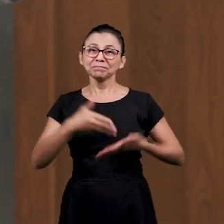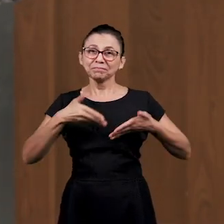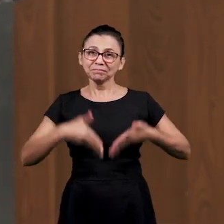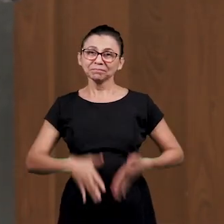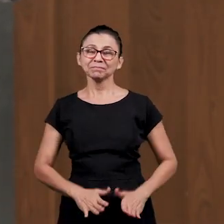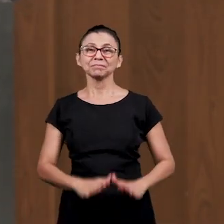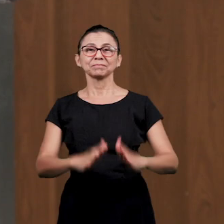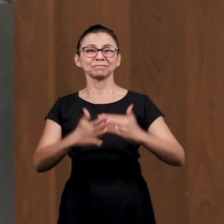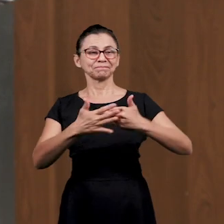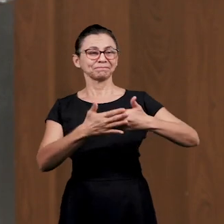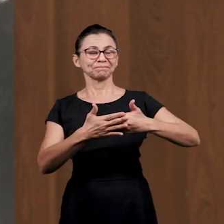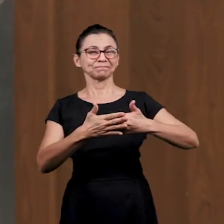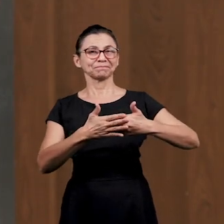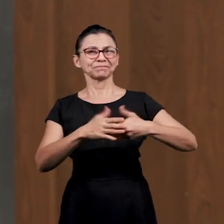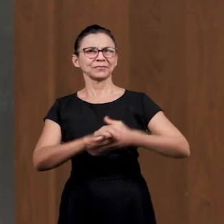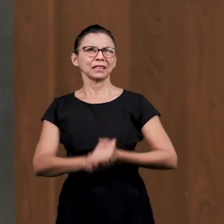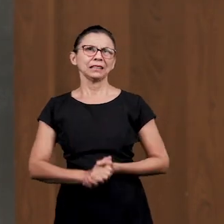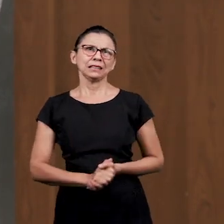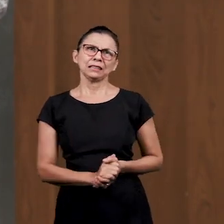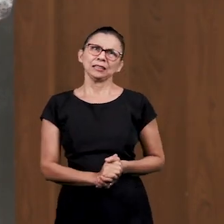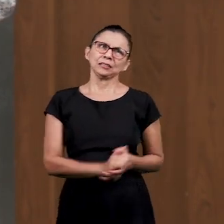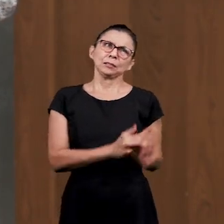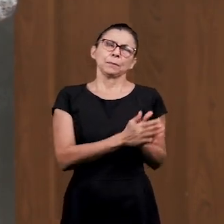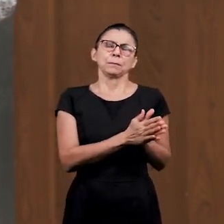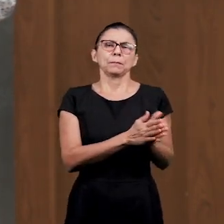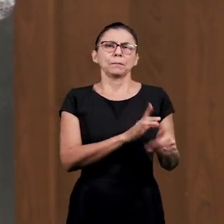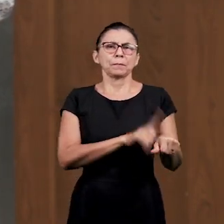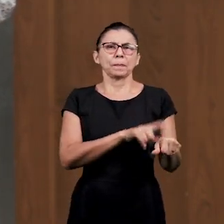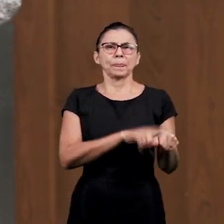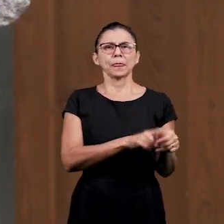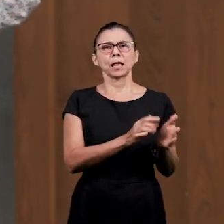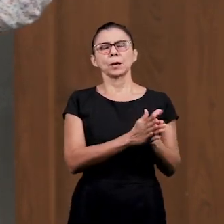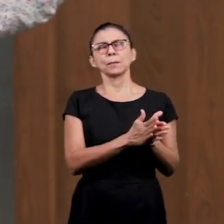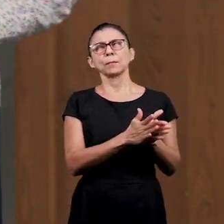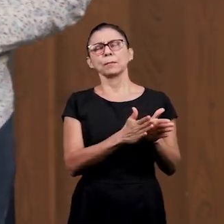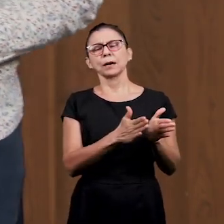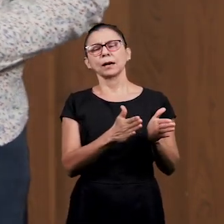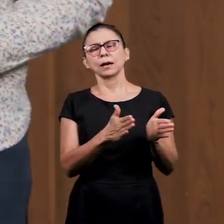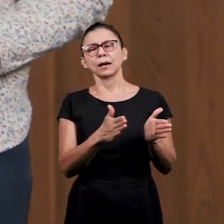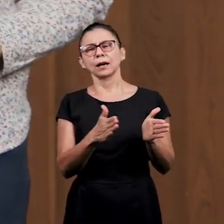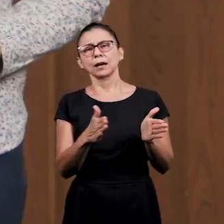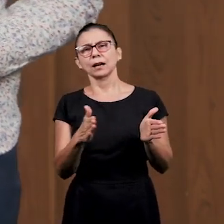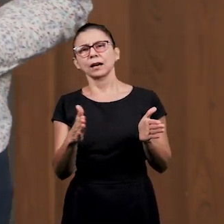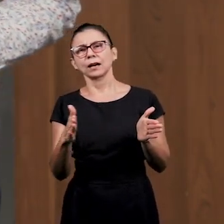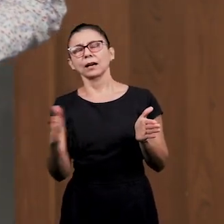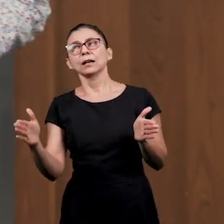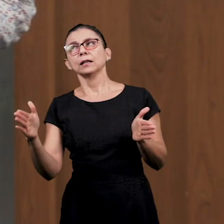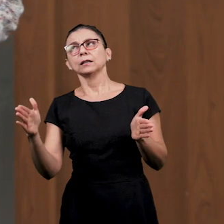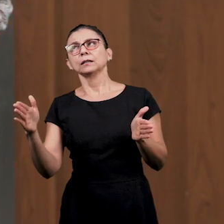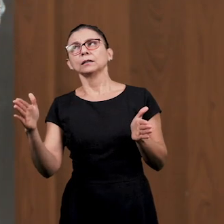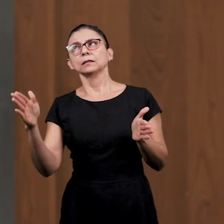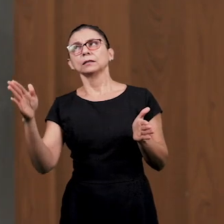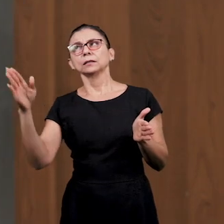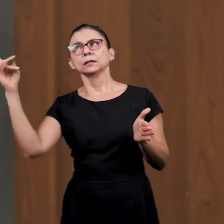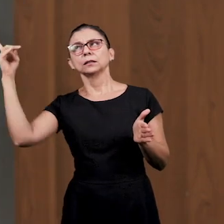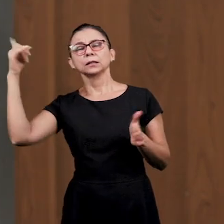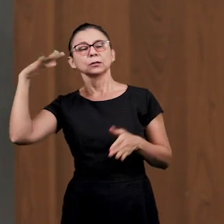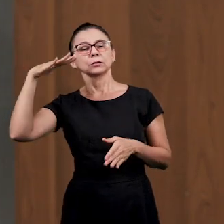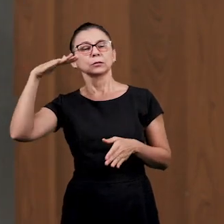havia prometido para Abraão. E passou-se um tempo e Deus chamou Abraão novamente e